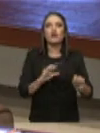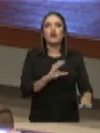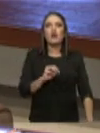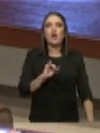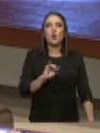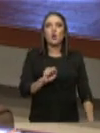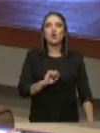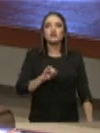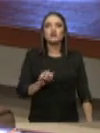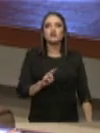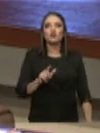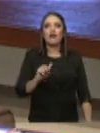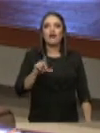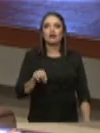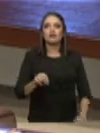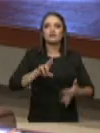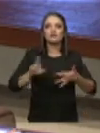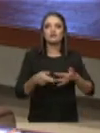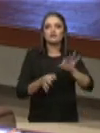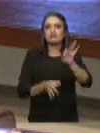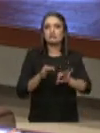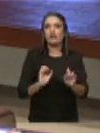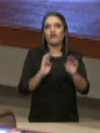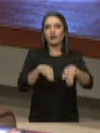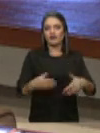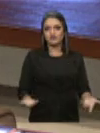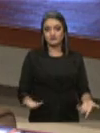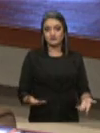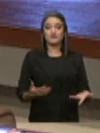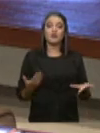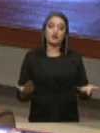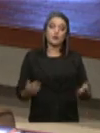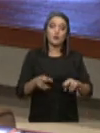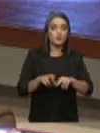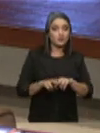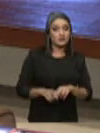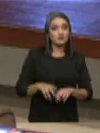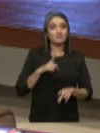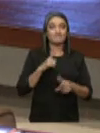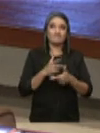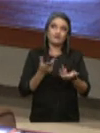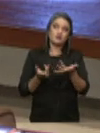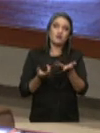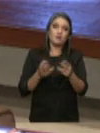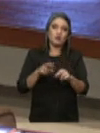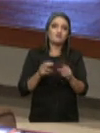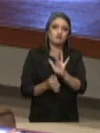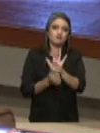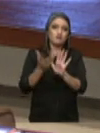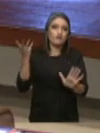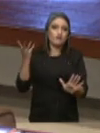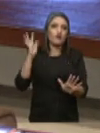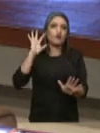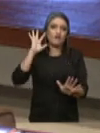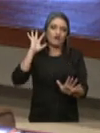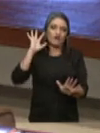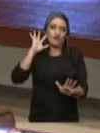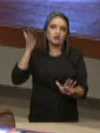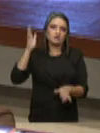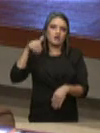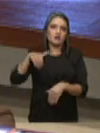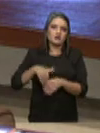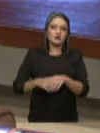até com uma certa sacralidade diante de vários acórdãos do ministro Celso de Mello. Por